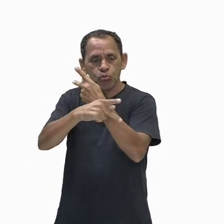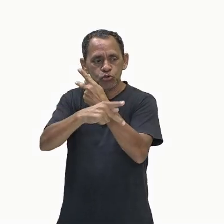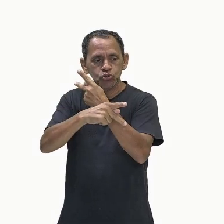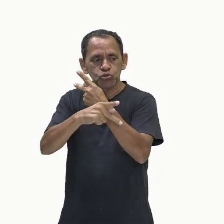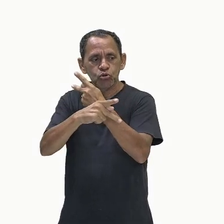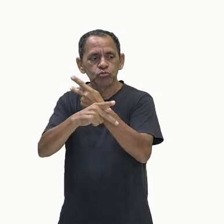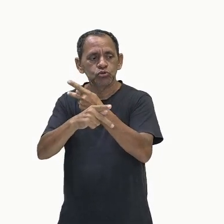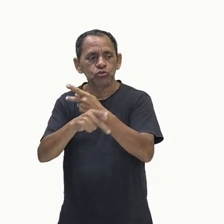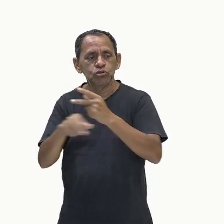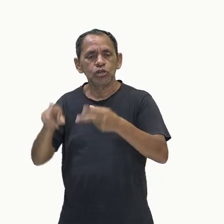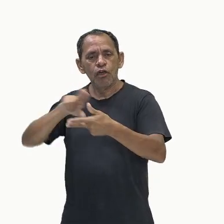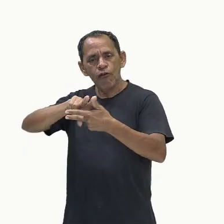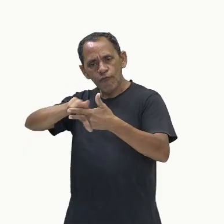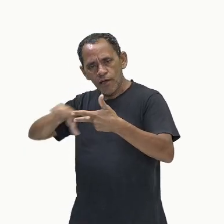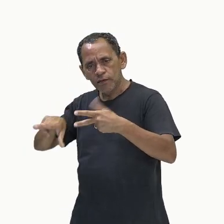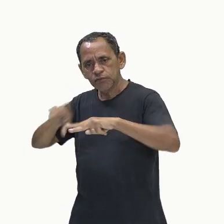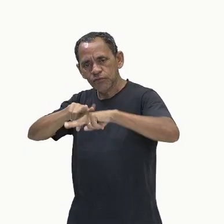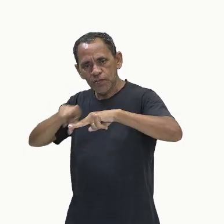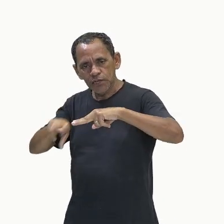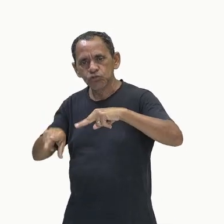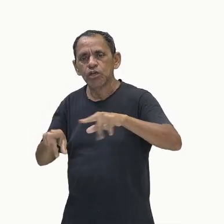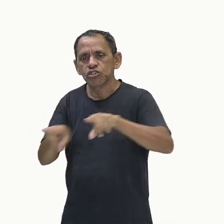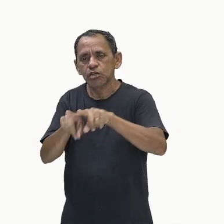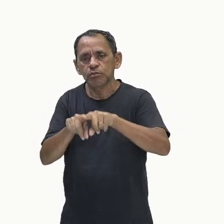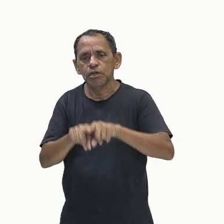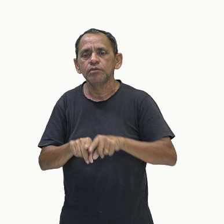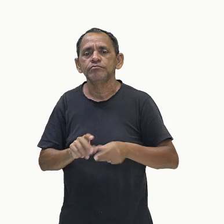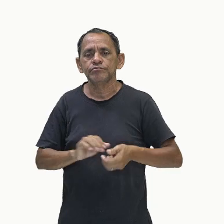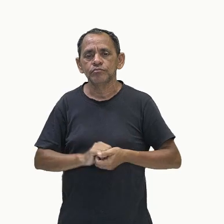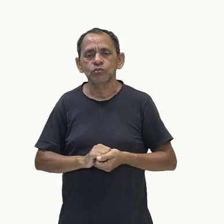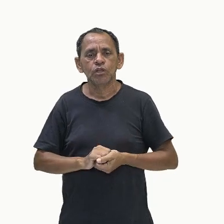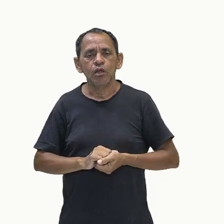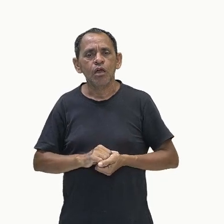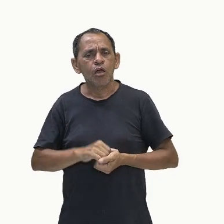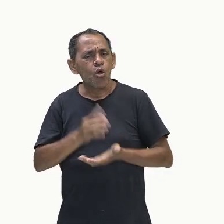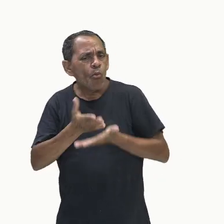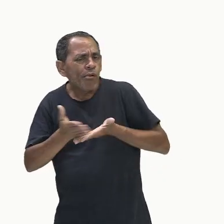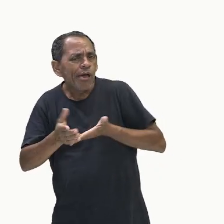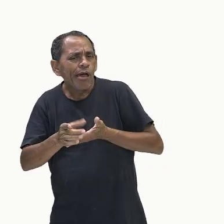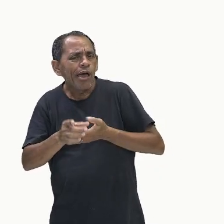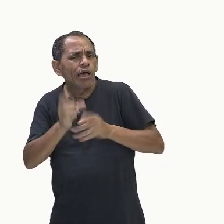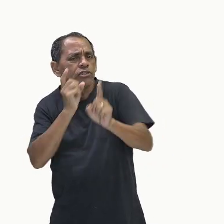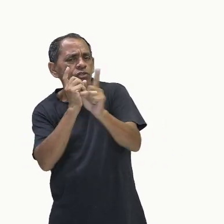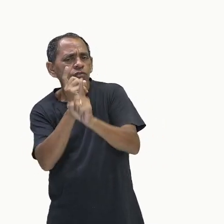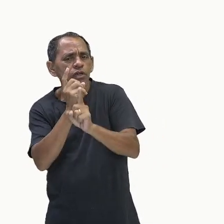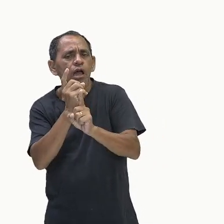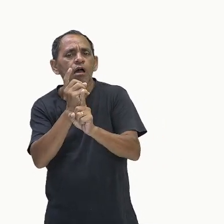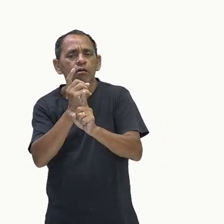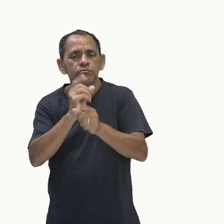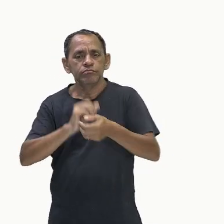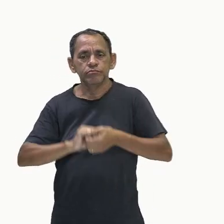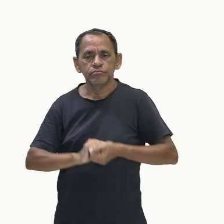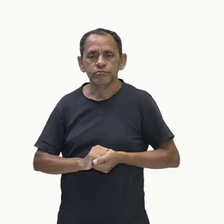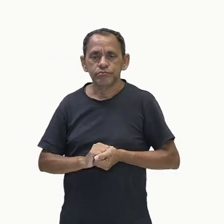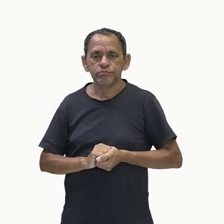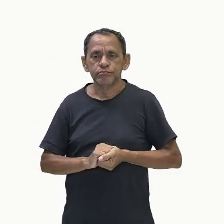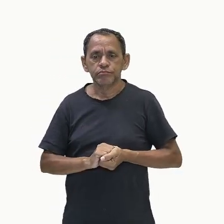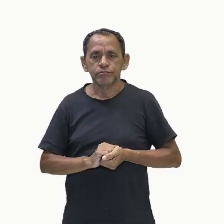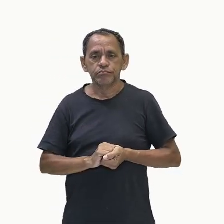Observem bem que os cromossomos sexuais a gente já começa a identificar aqui, viu? Os cromossomos sexuais,